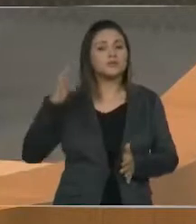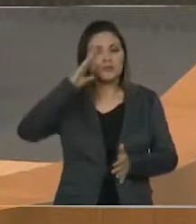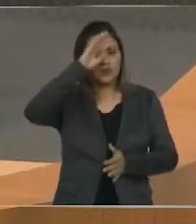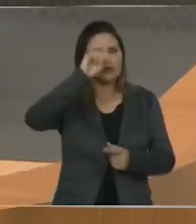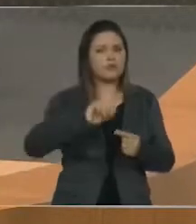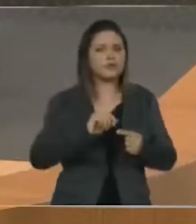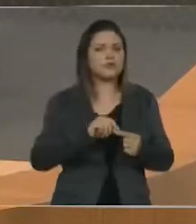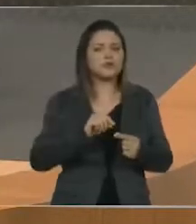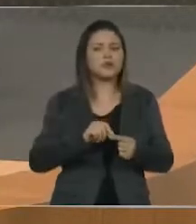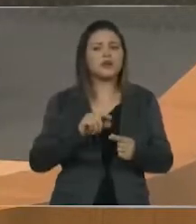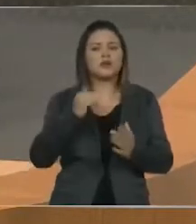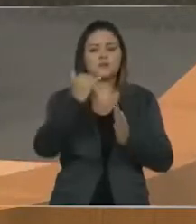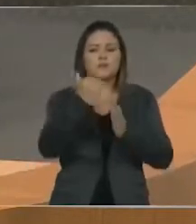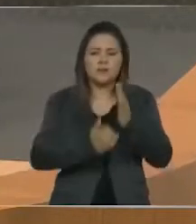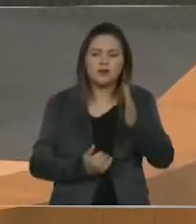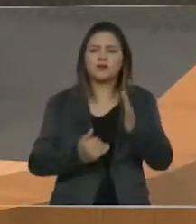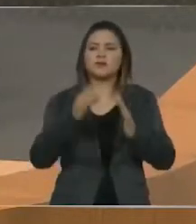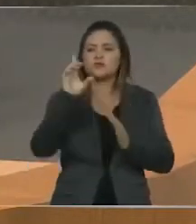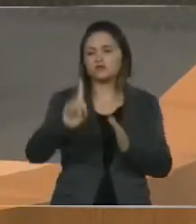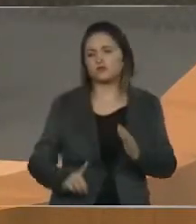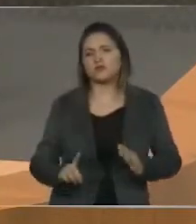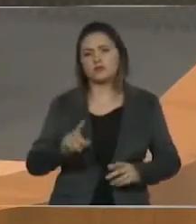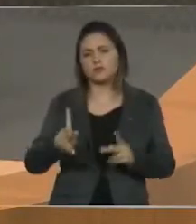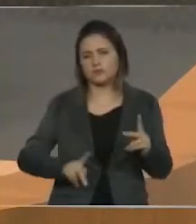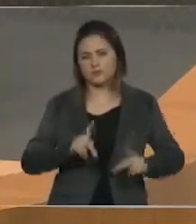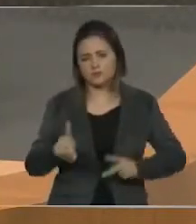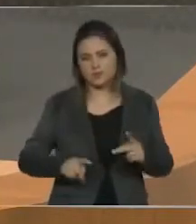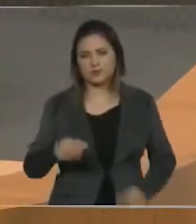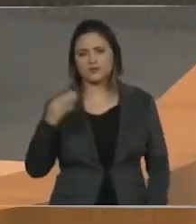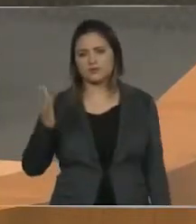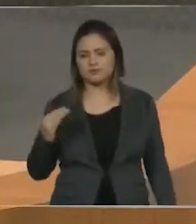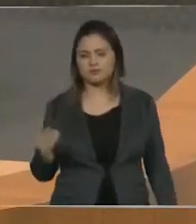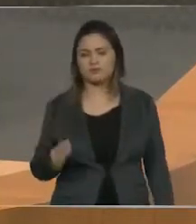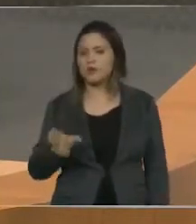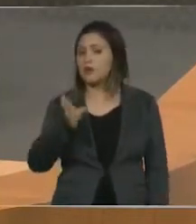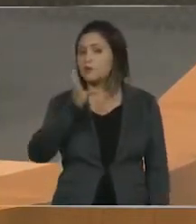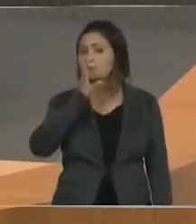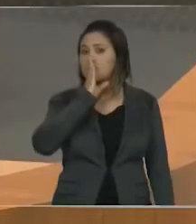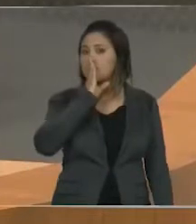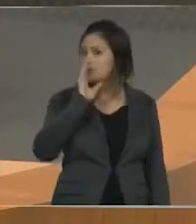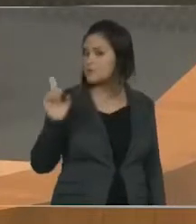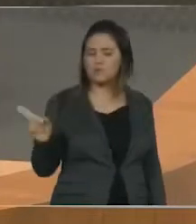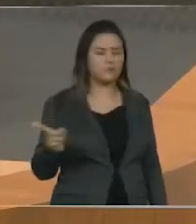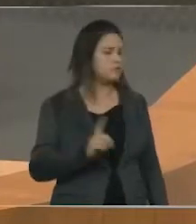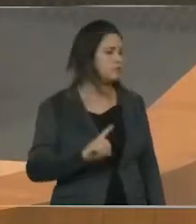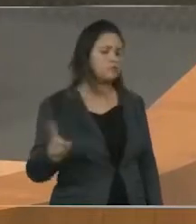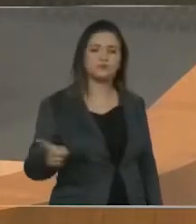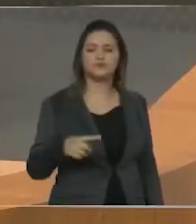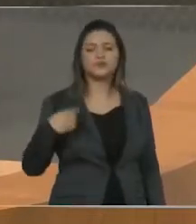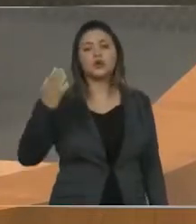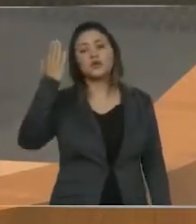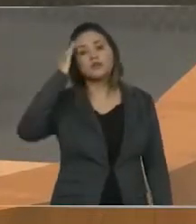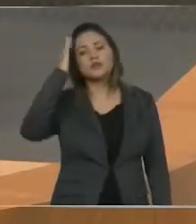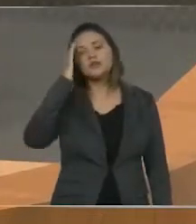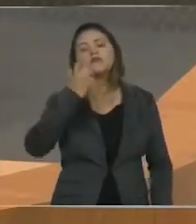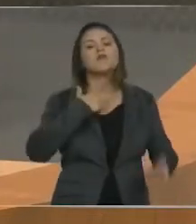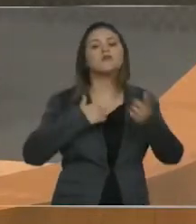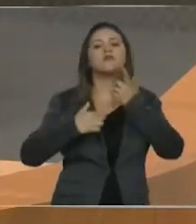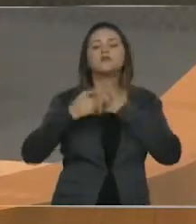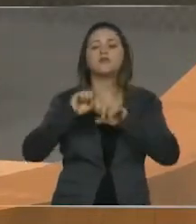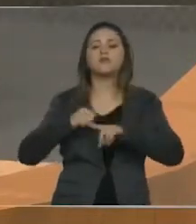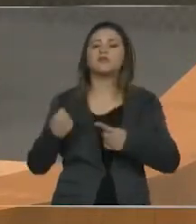povo brasileiro. Nós não nos calaremos em nenhum instante. Sabemos entender a vontade da sociedade brasileira, mas